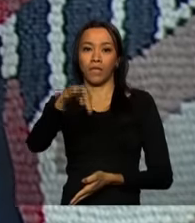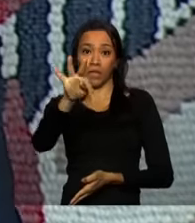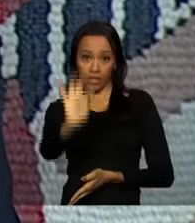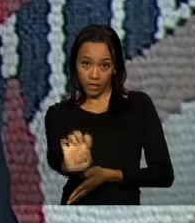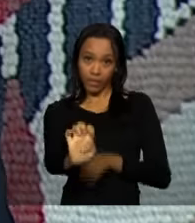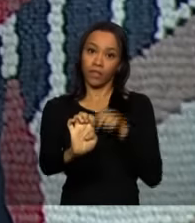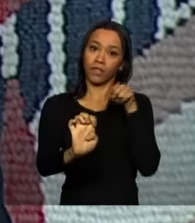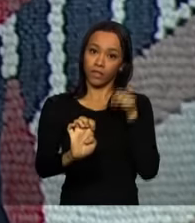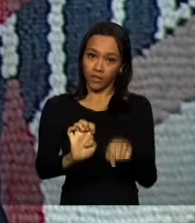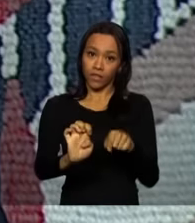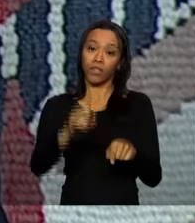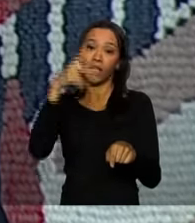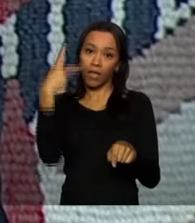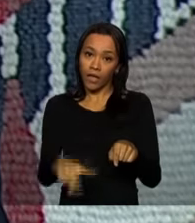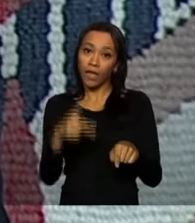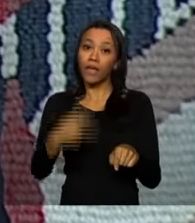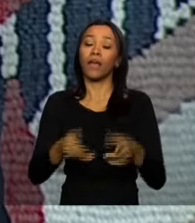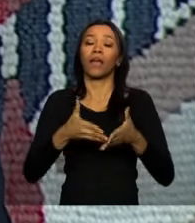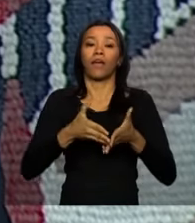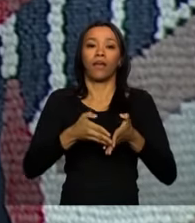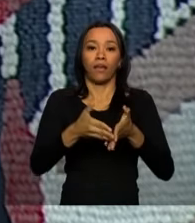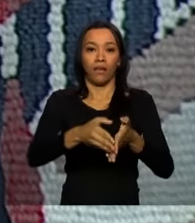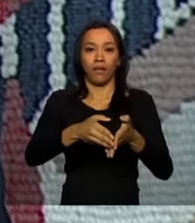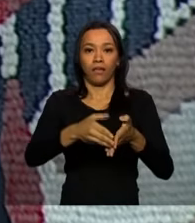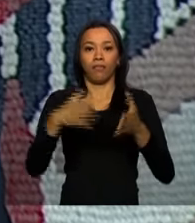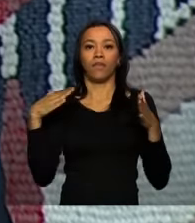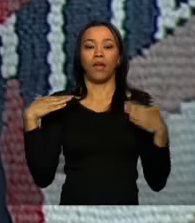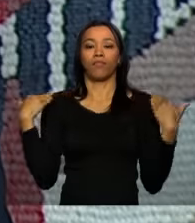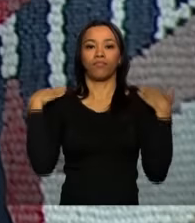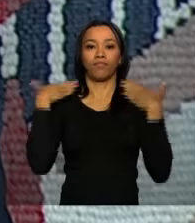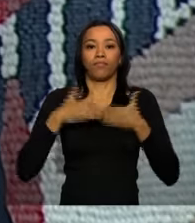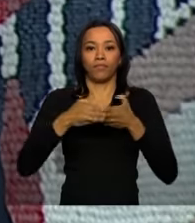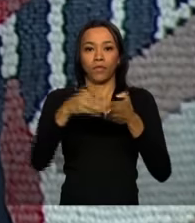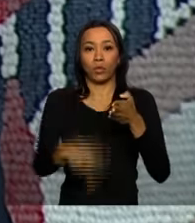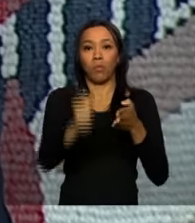Almirante Barroso da Marinha do Brasil,